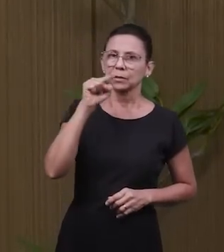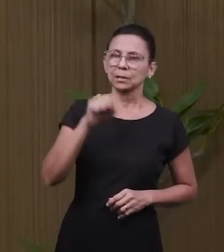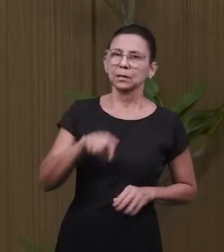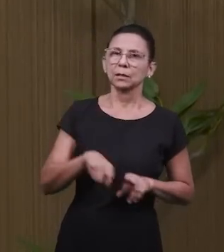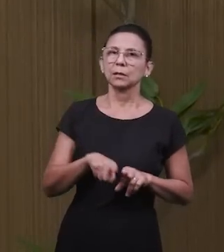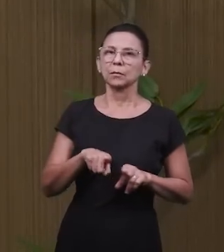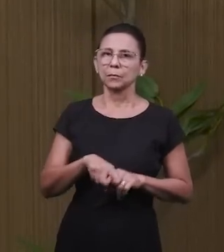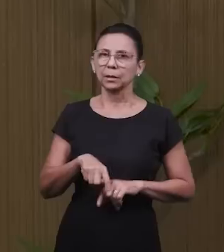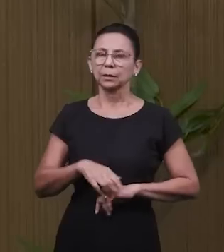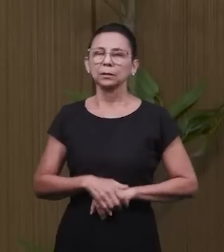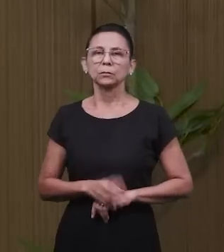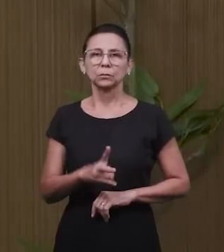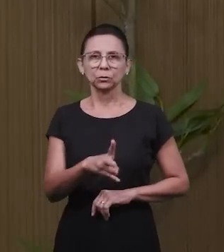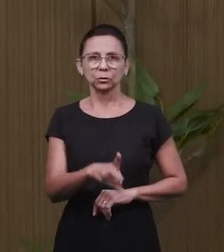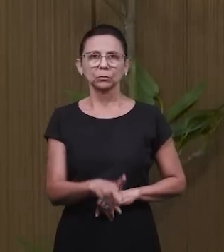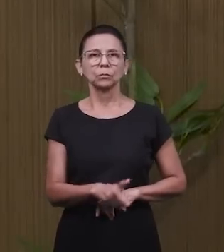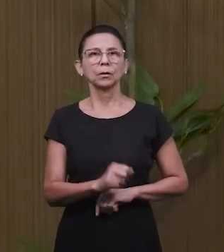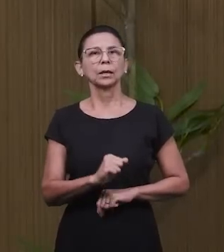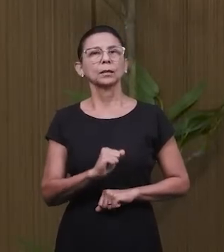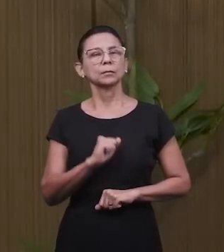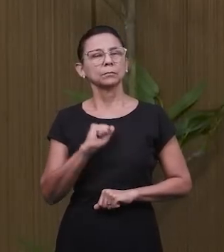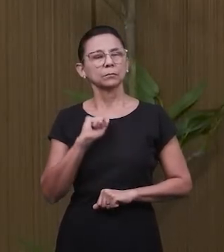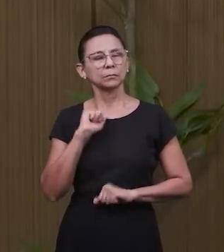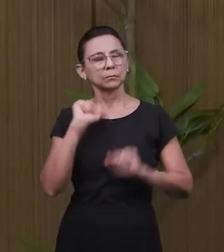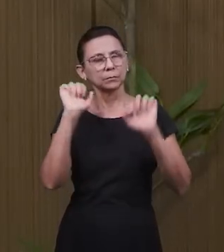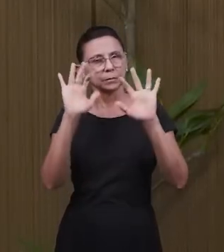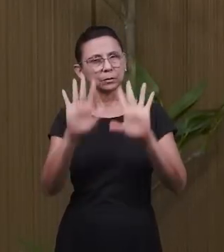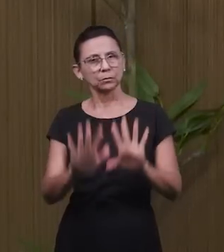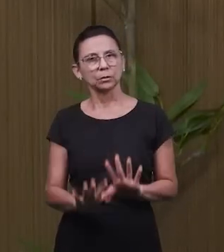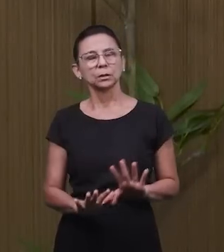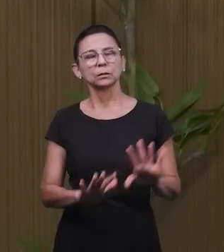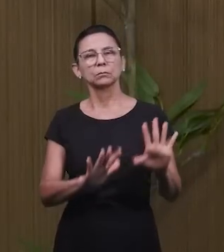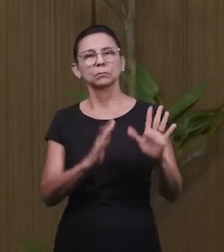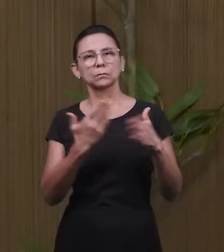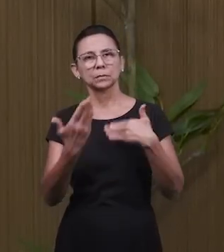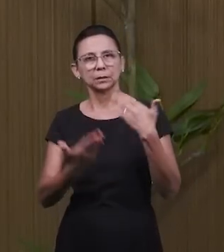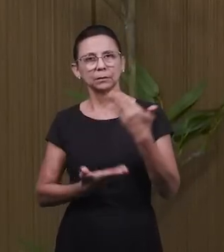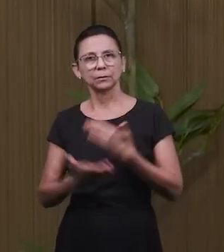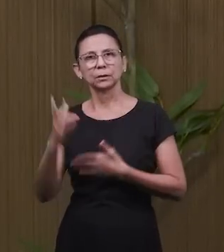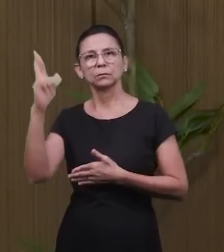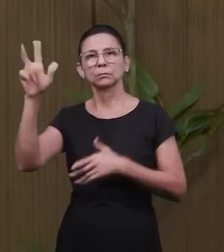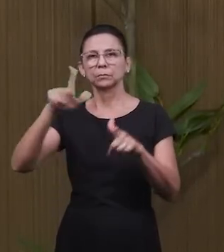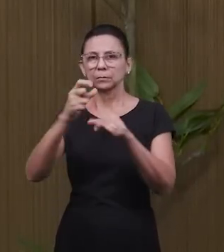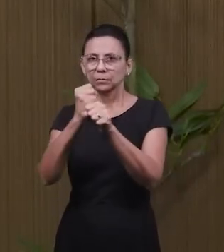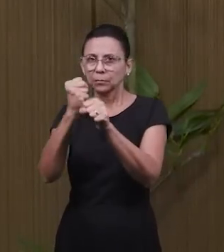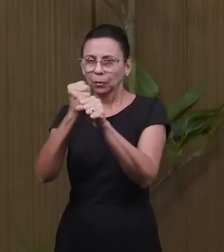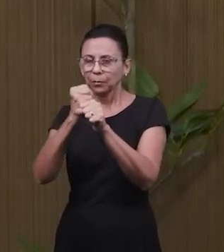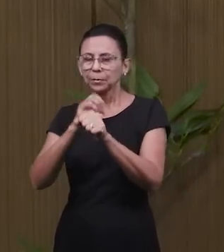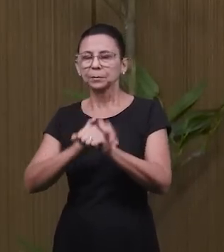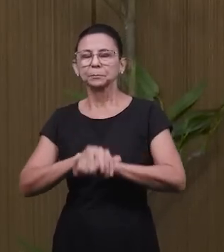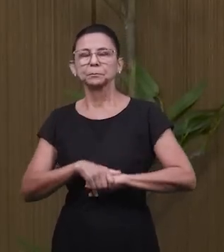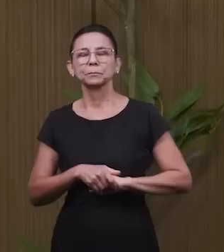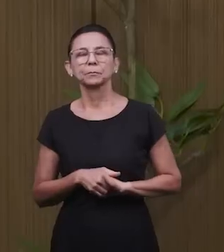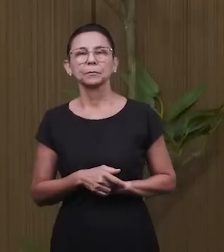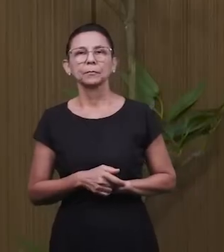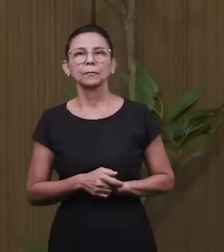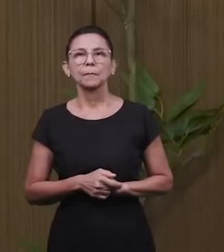você ser uma bênção. Esse é o chamado. Então você, quando vai ao